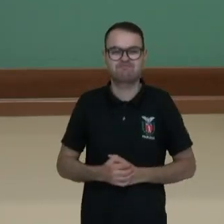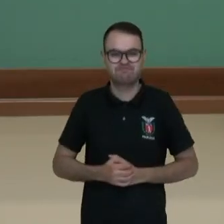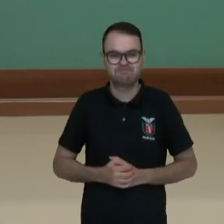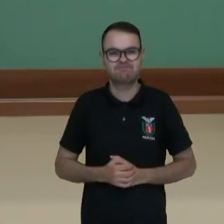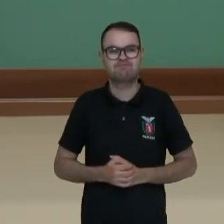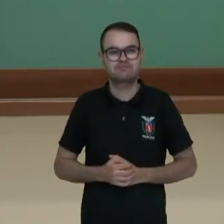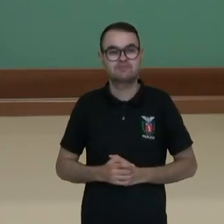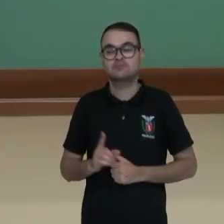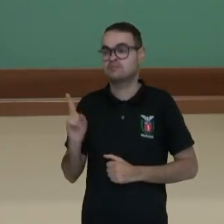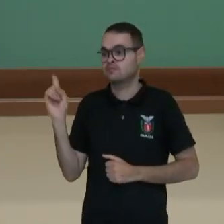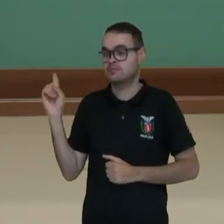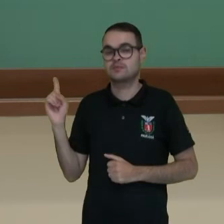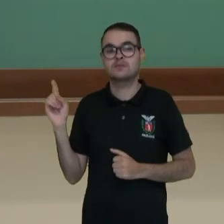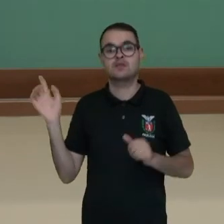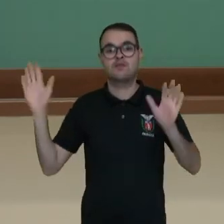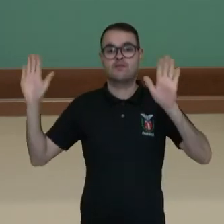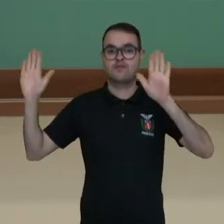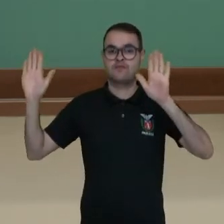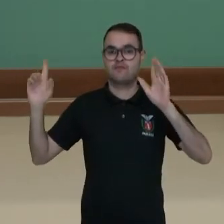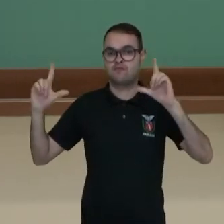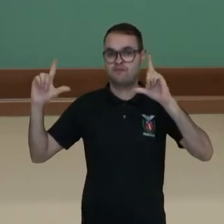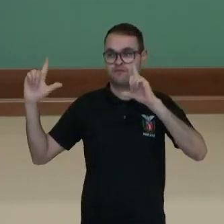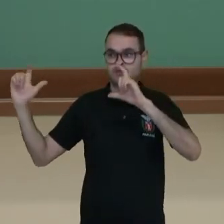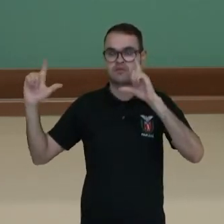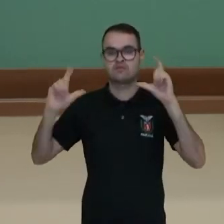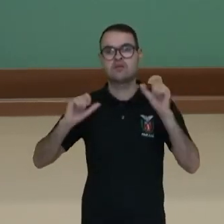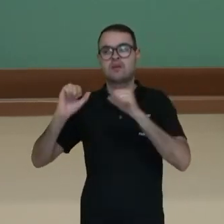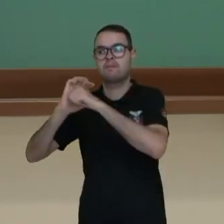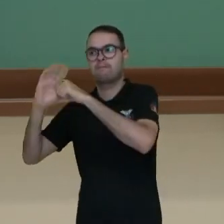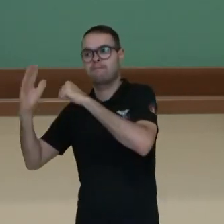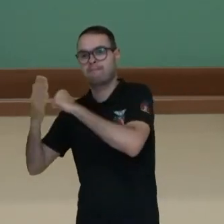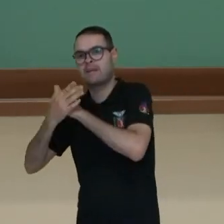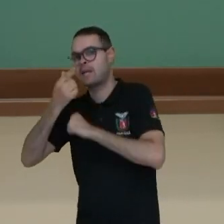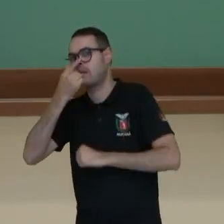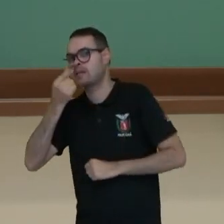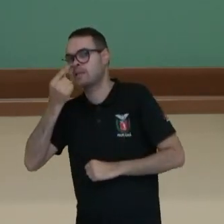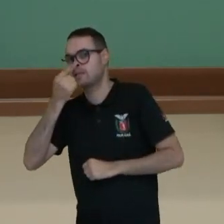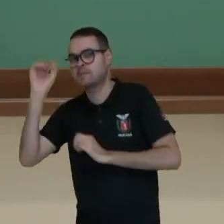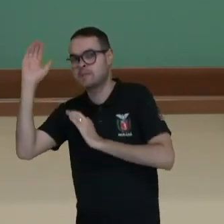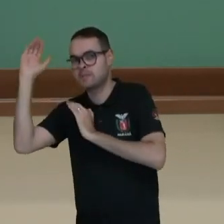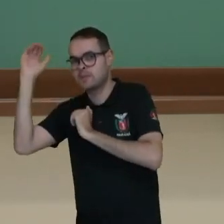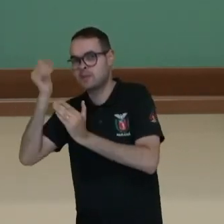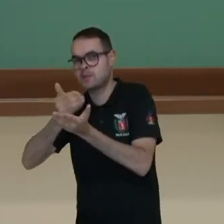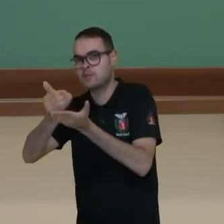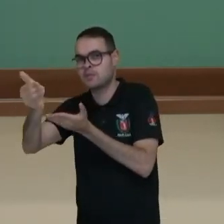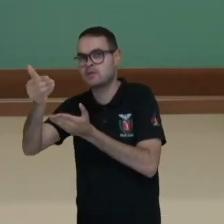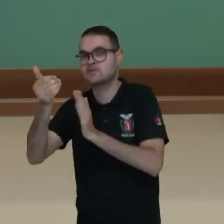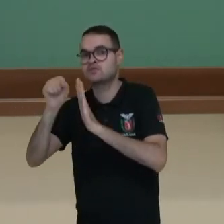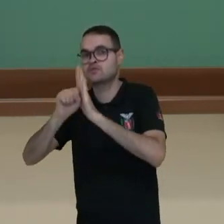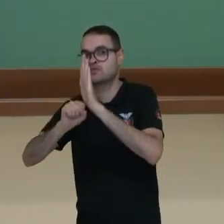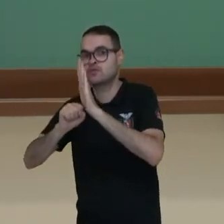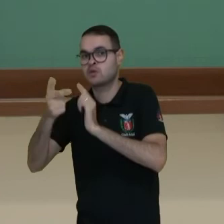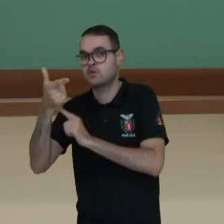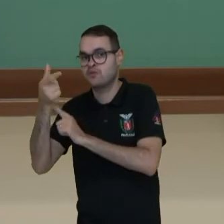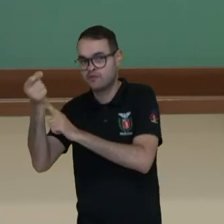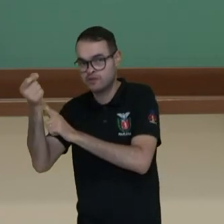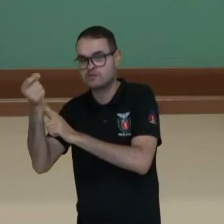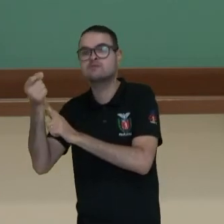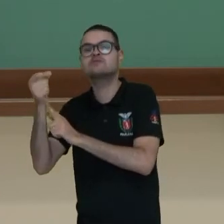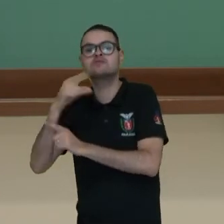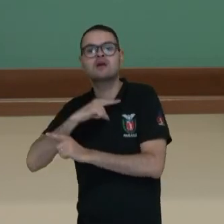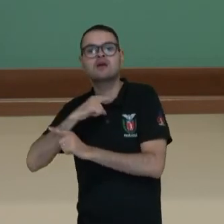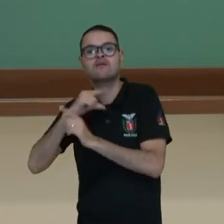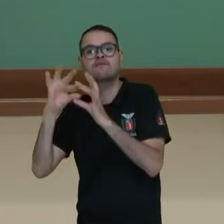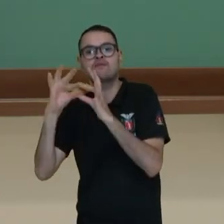hoje, E aqui, olha só, pessoal, pandemia da gripe espanhola, início do século XX, A